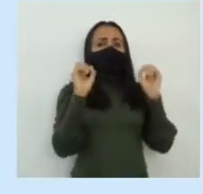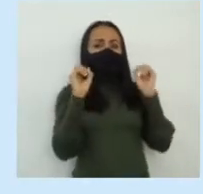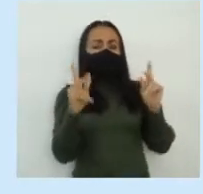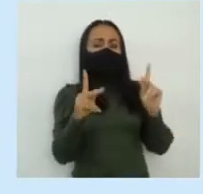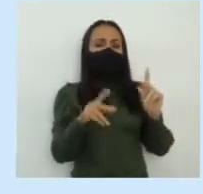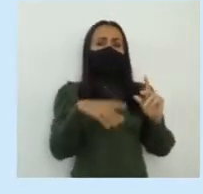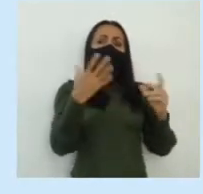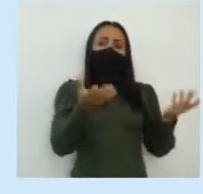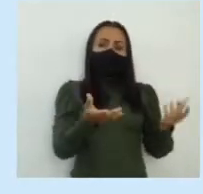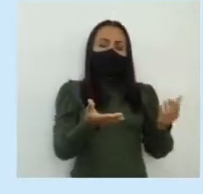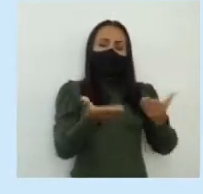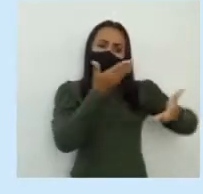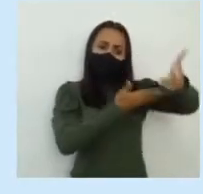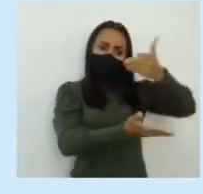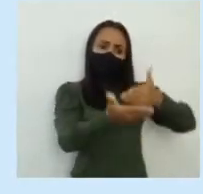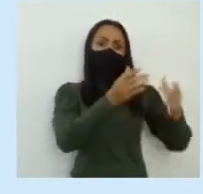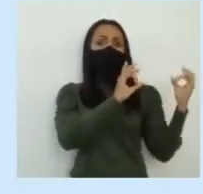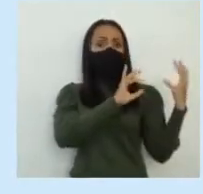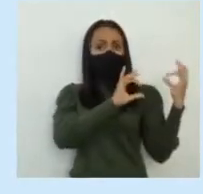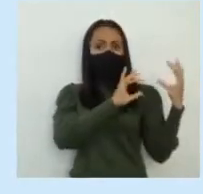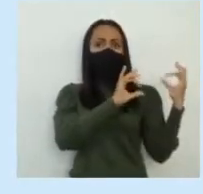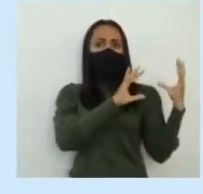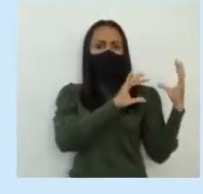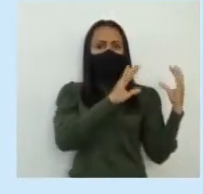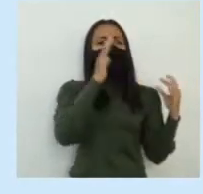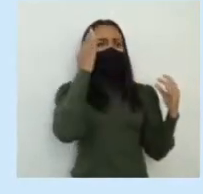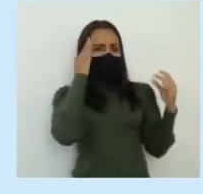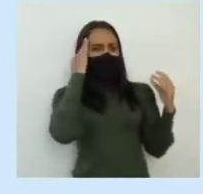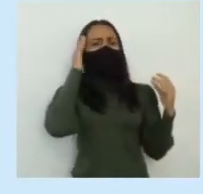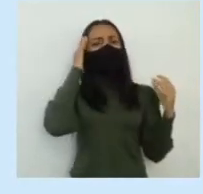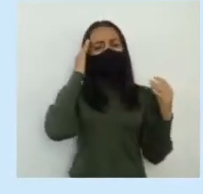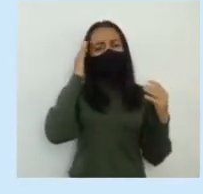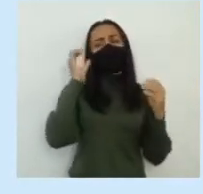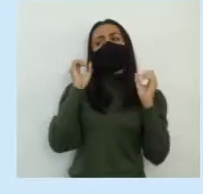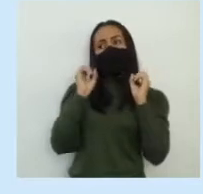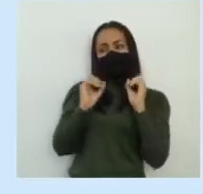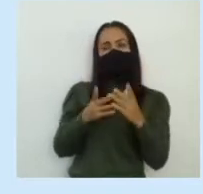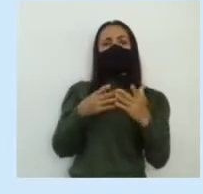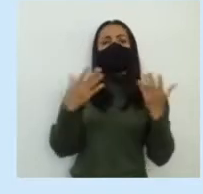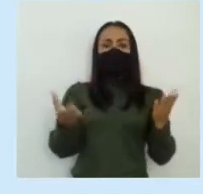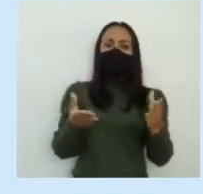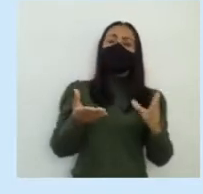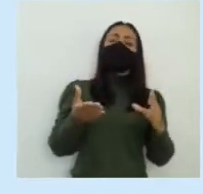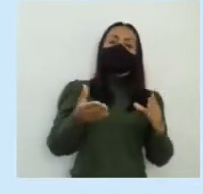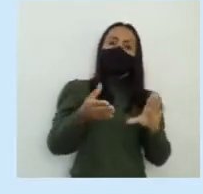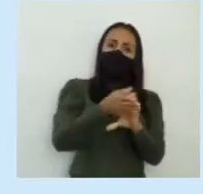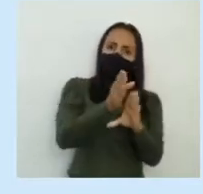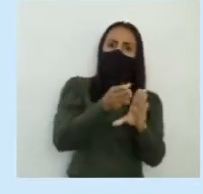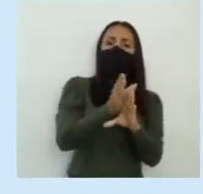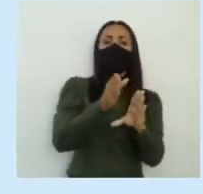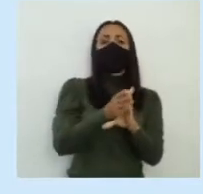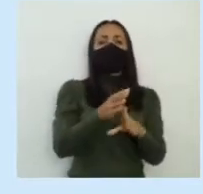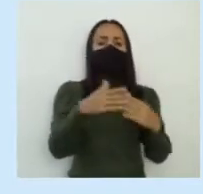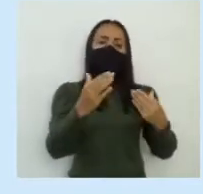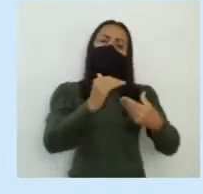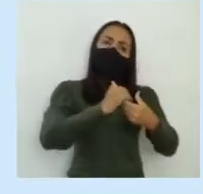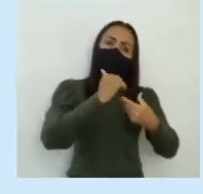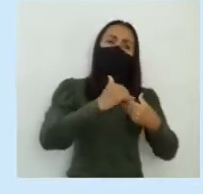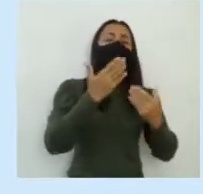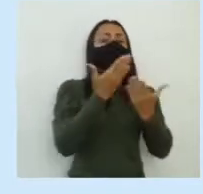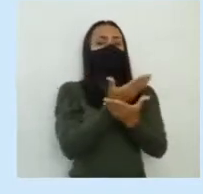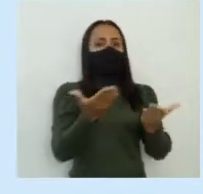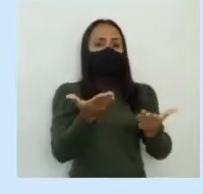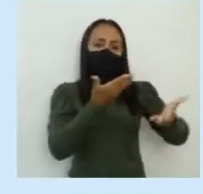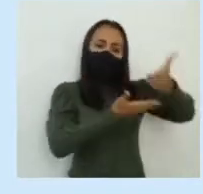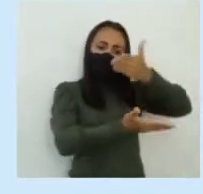um feedback, ele me deu um retorno. Olha, Isabelle, eu entendi o que você quer, vou seguir essas orientações e vou fazer isso e isso. Então a mensagem ela